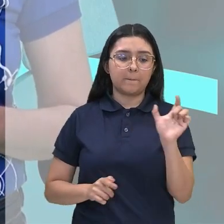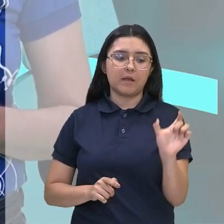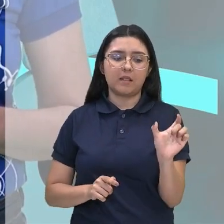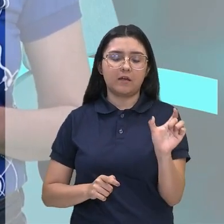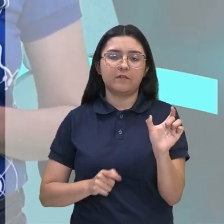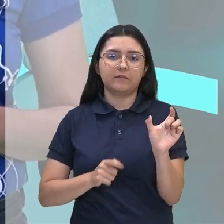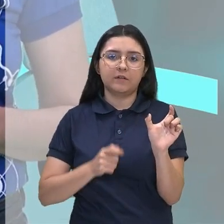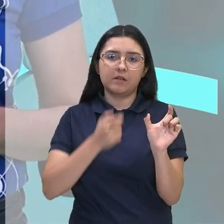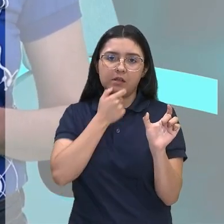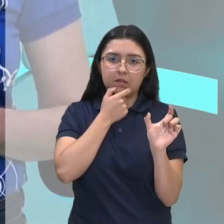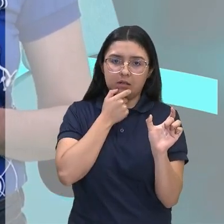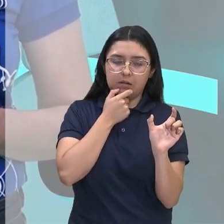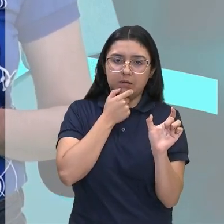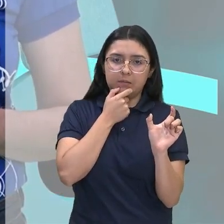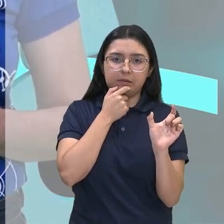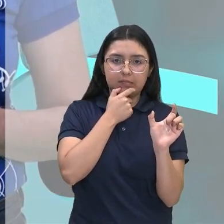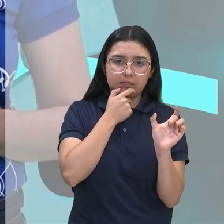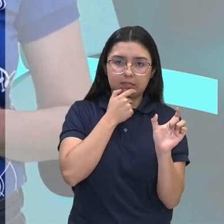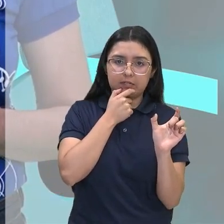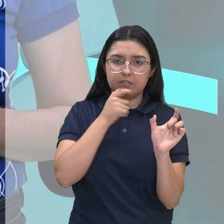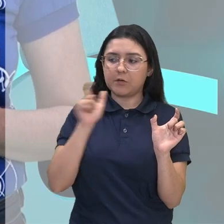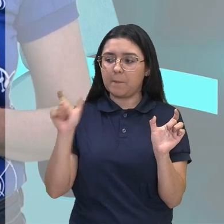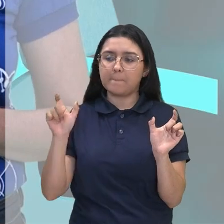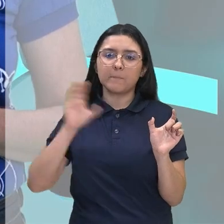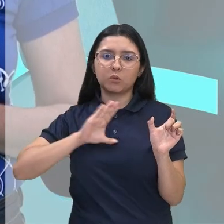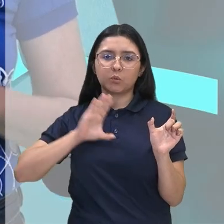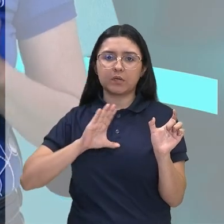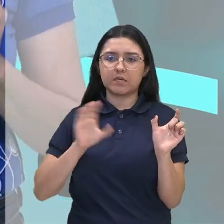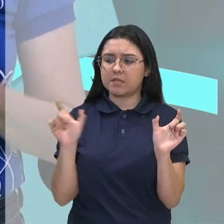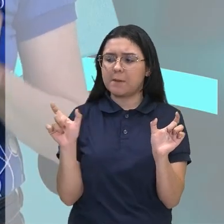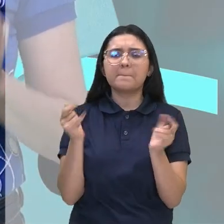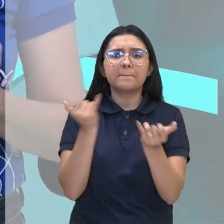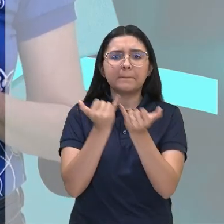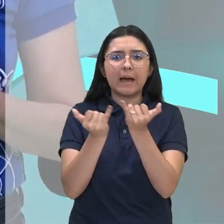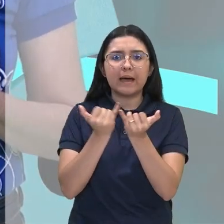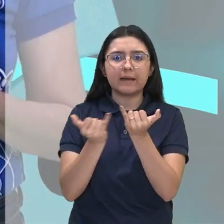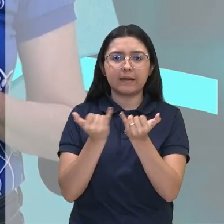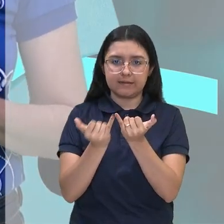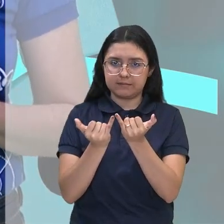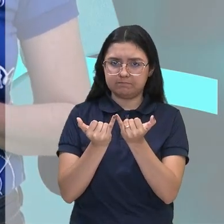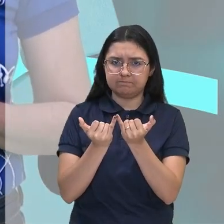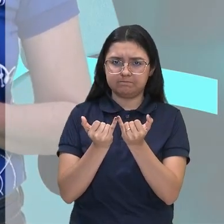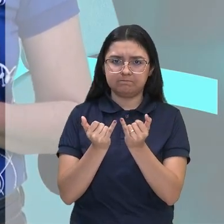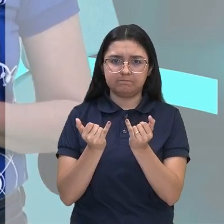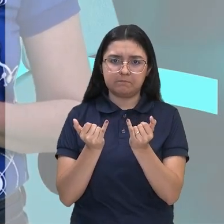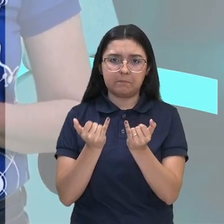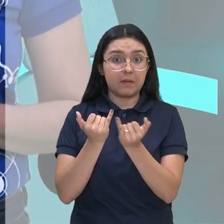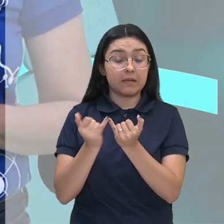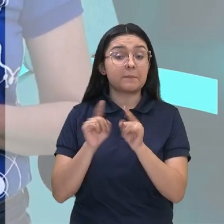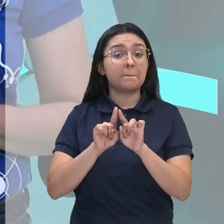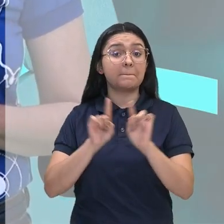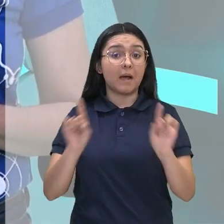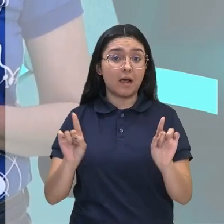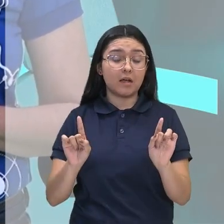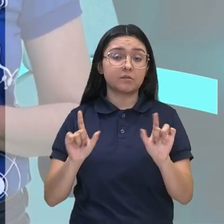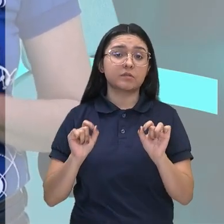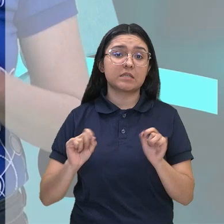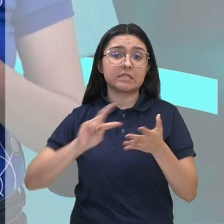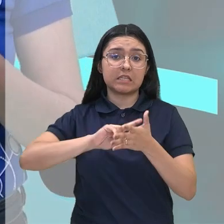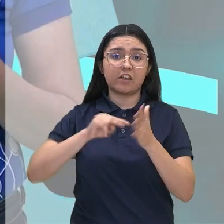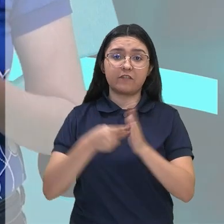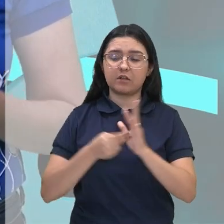muito semelhantes às palavras da nossa língua materna. São muito semelhantes, hein? Mas que possuem